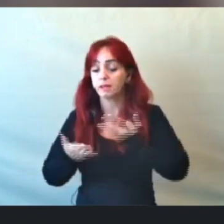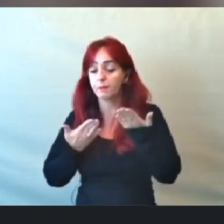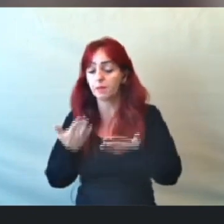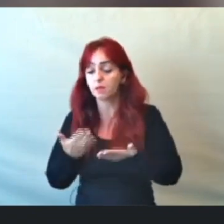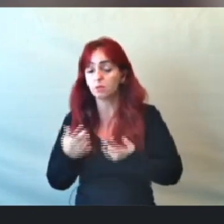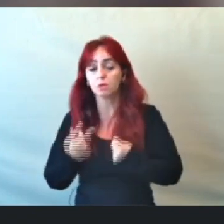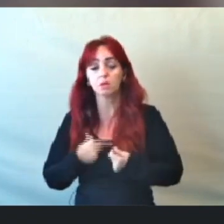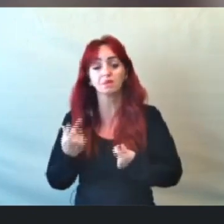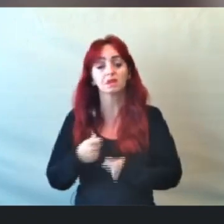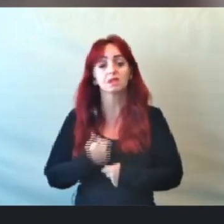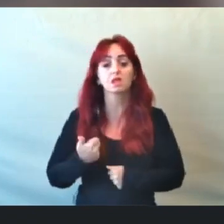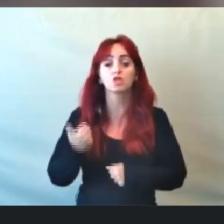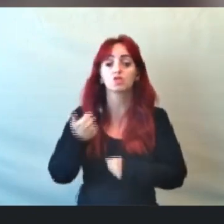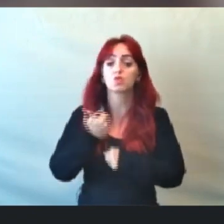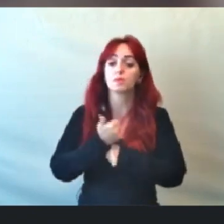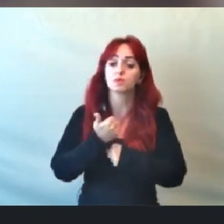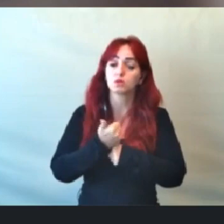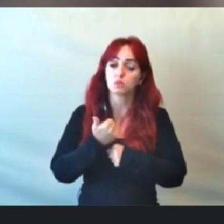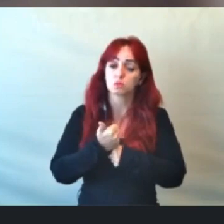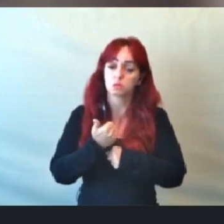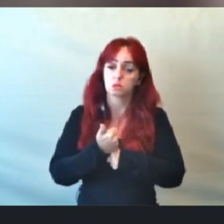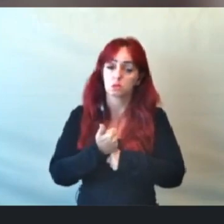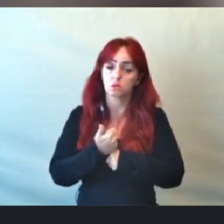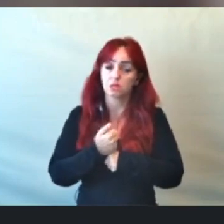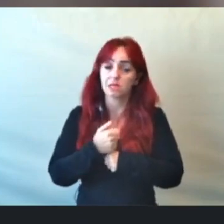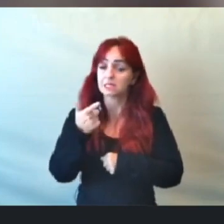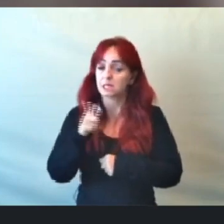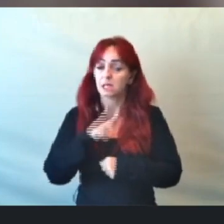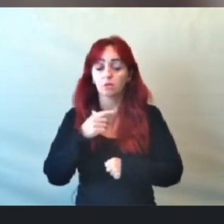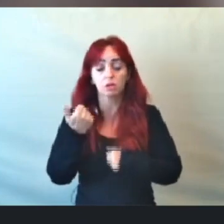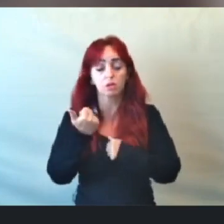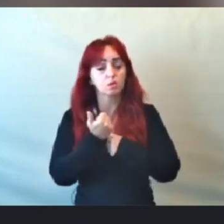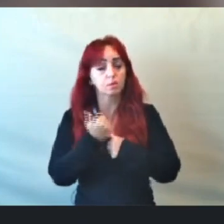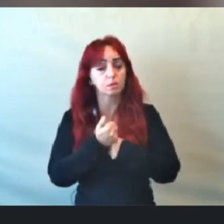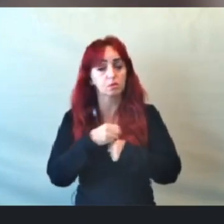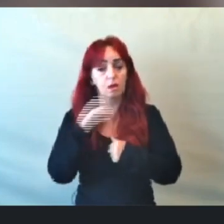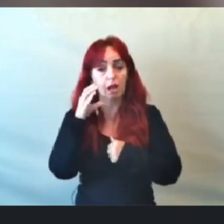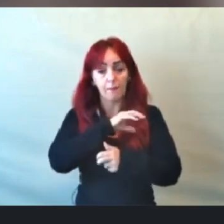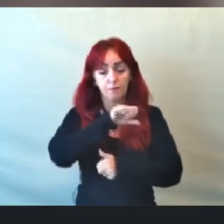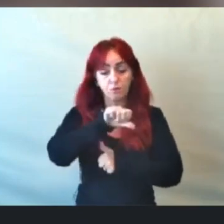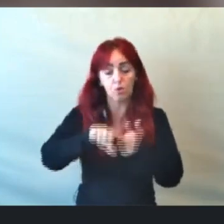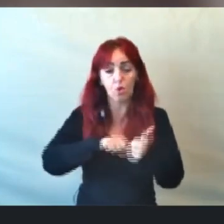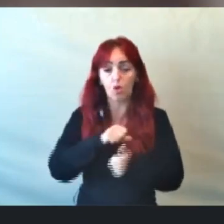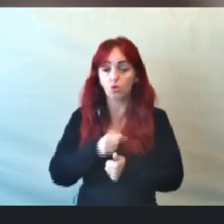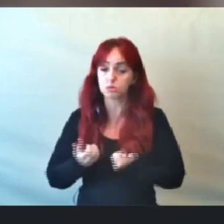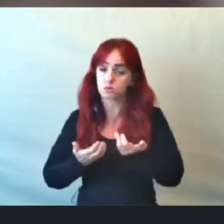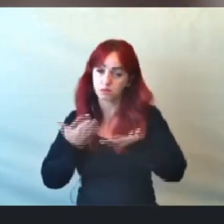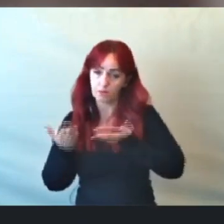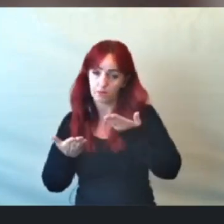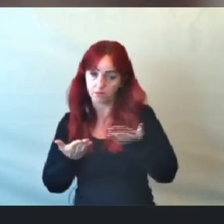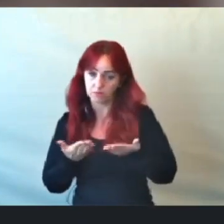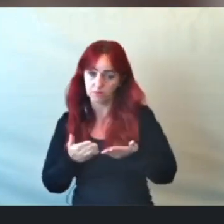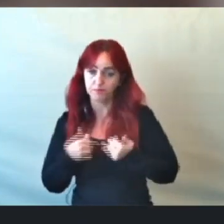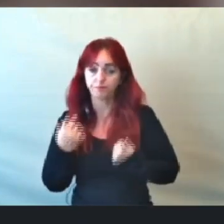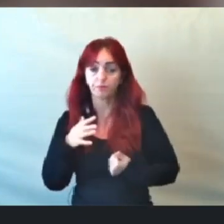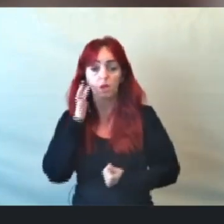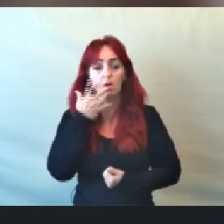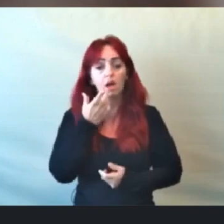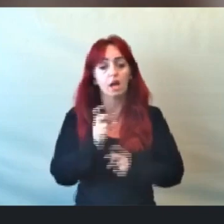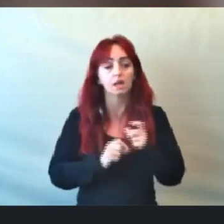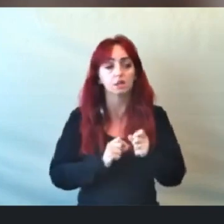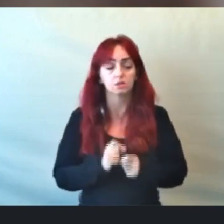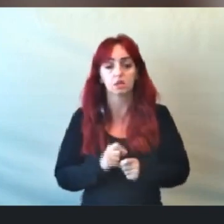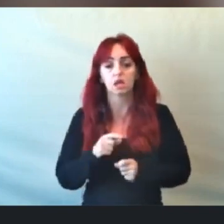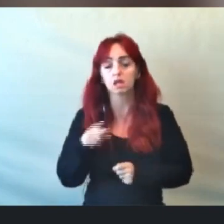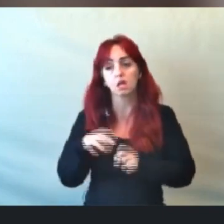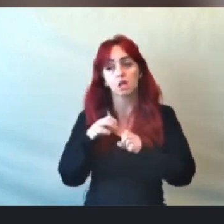se não houver substituição imediata por outro. Né? Então, a gente acha que ele pode até ser um paliativo,